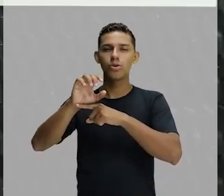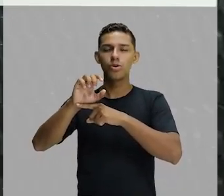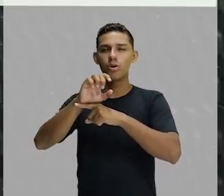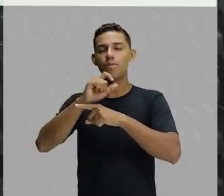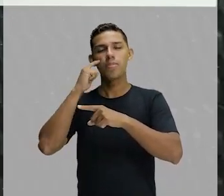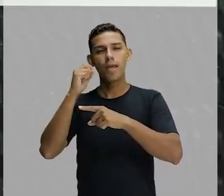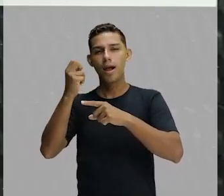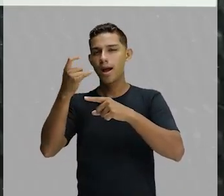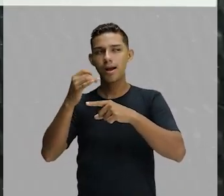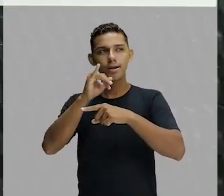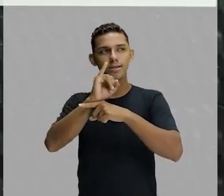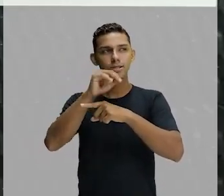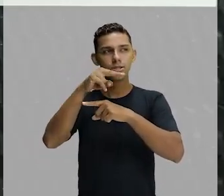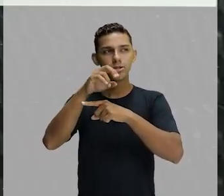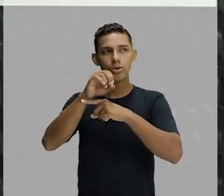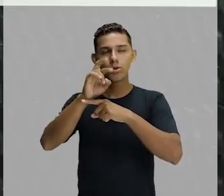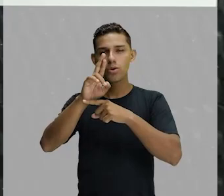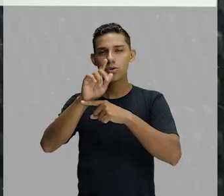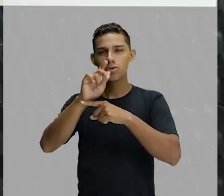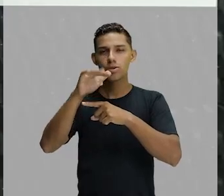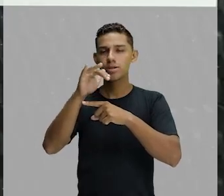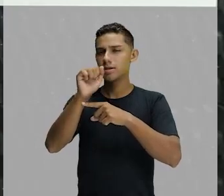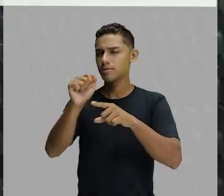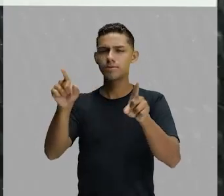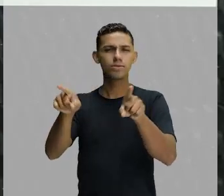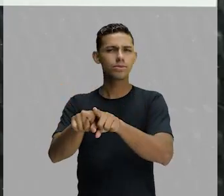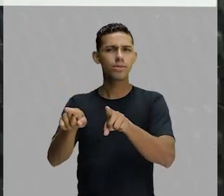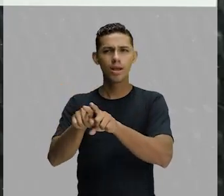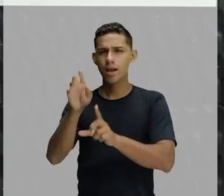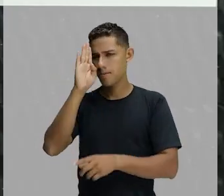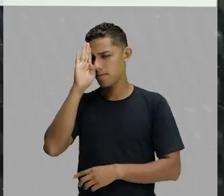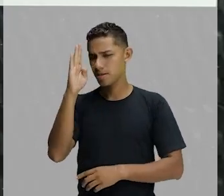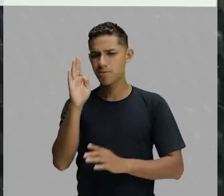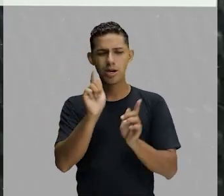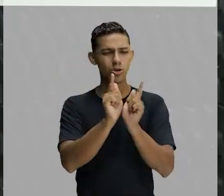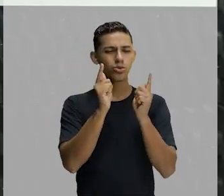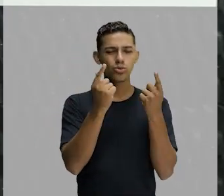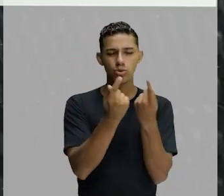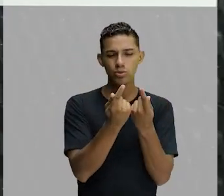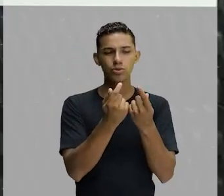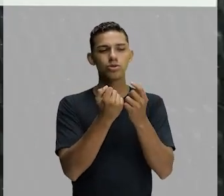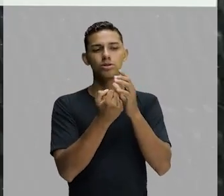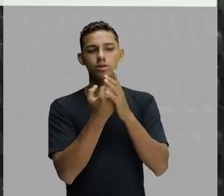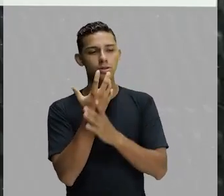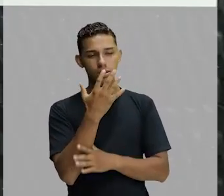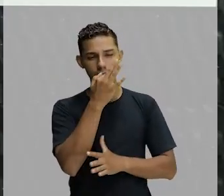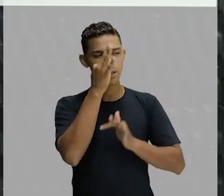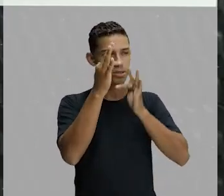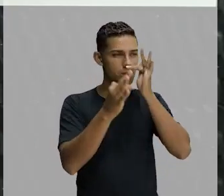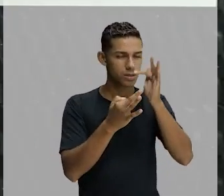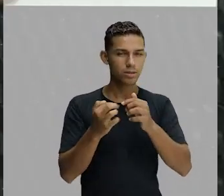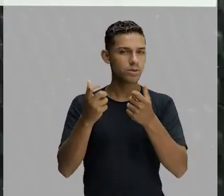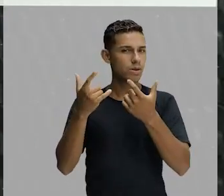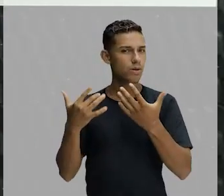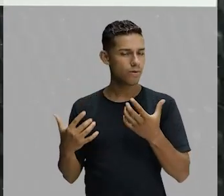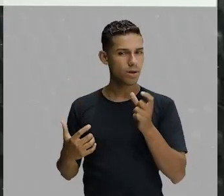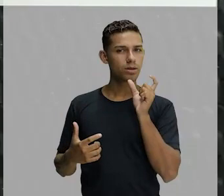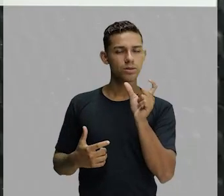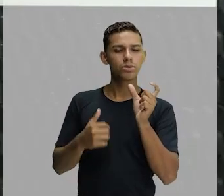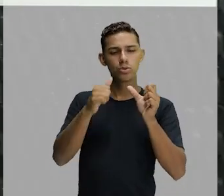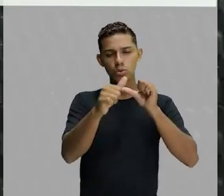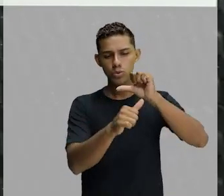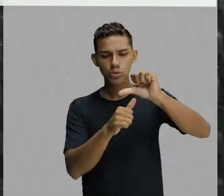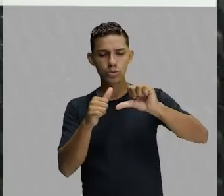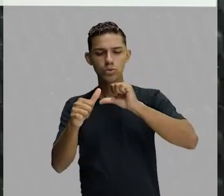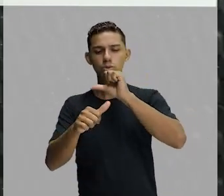fisiologia vegetal. Nós já estudamos os principais grupos de plantas. Nós falamos sobre a morfologia das